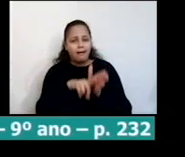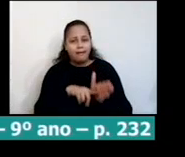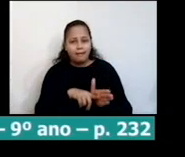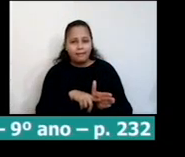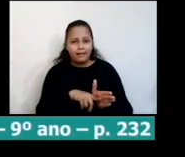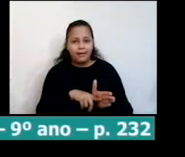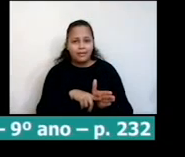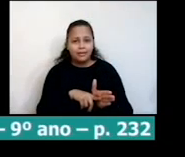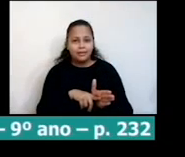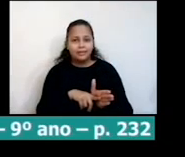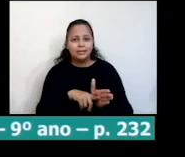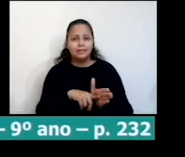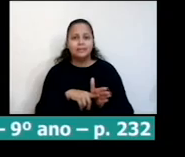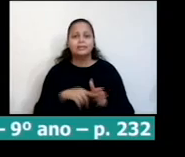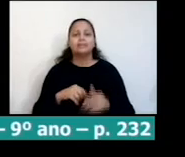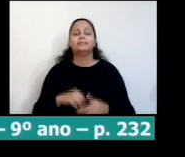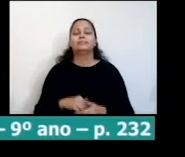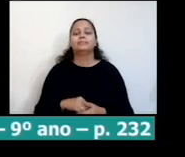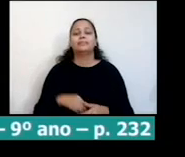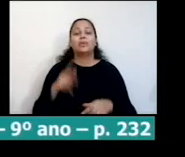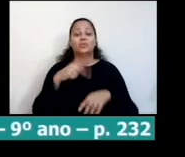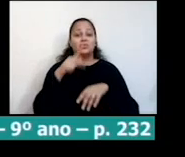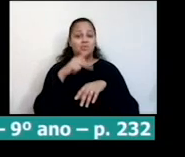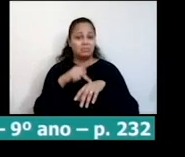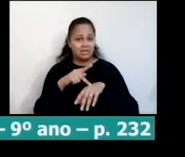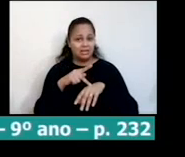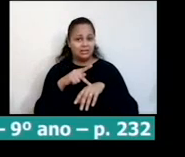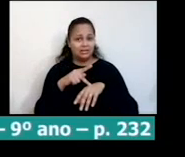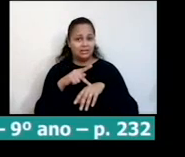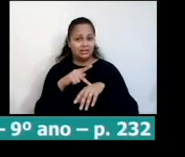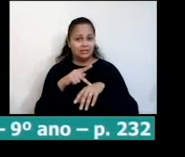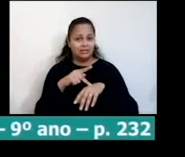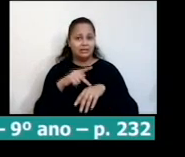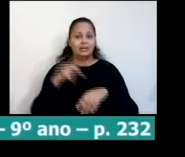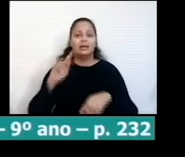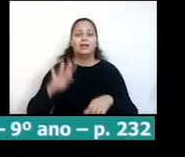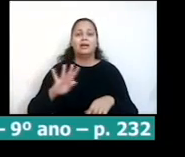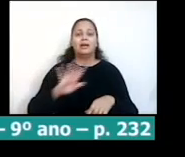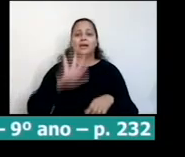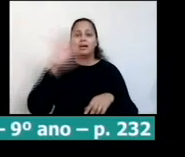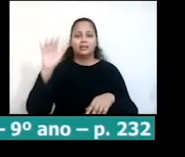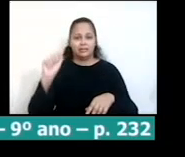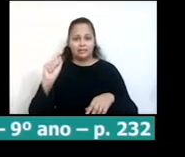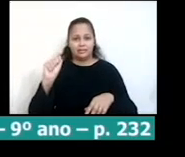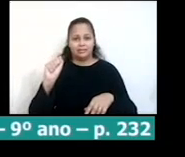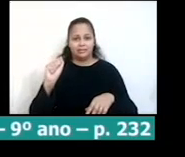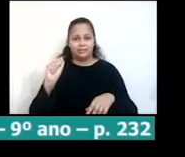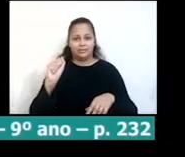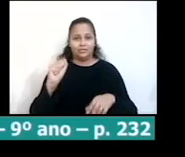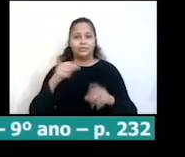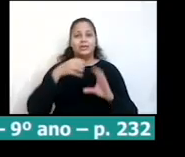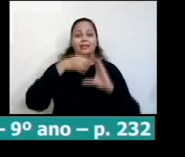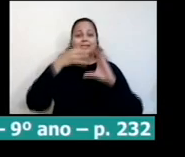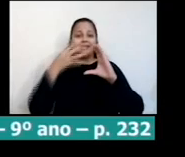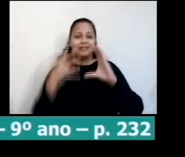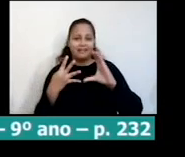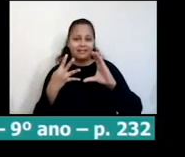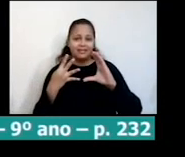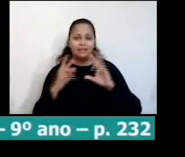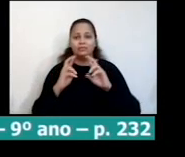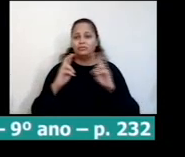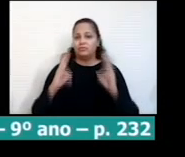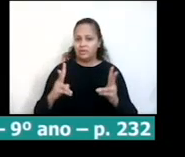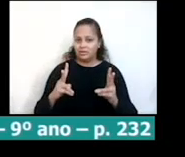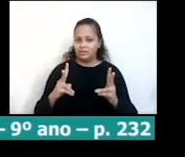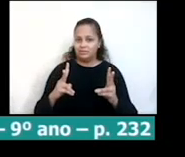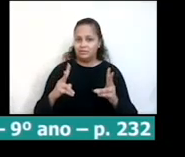seguir, referentes a Japão, Indonésia e Afeganistão. Esses países asiáticos eles têm características distintas.